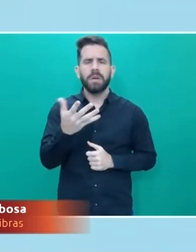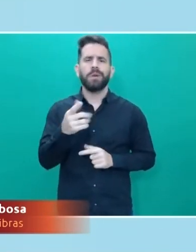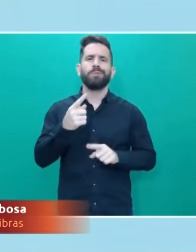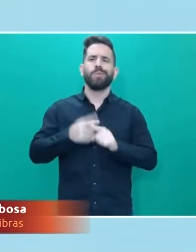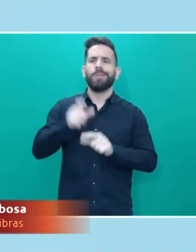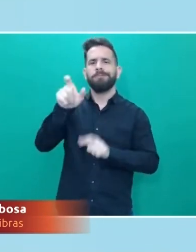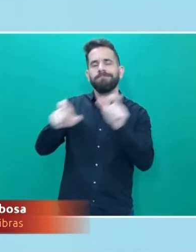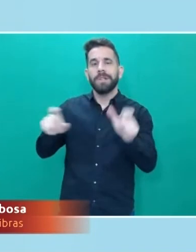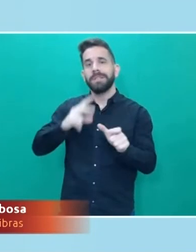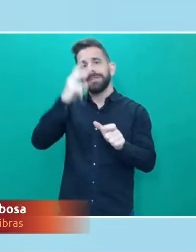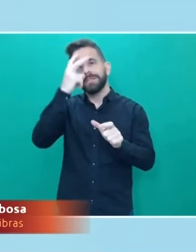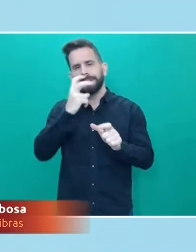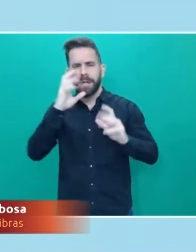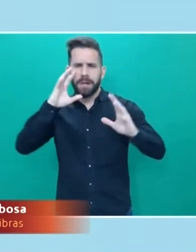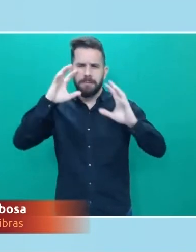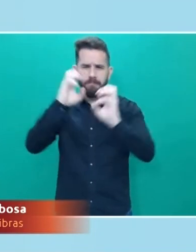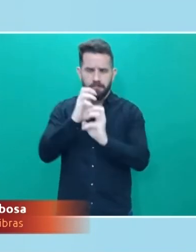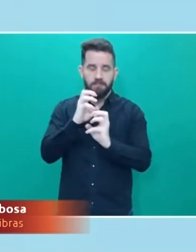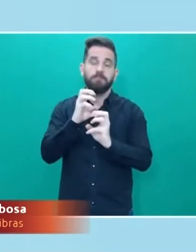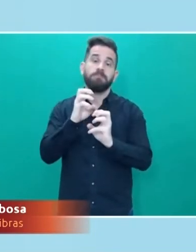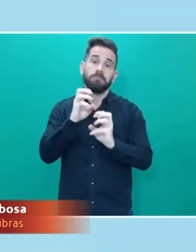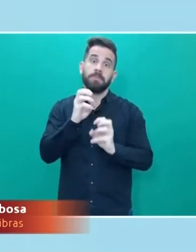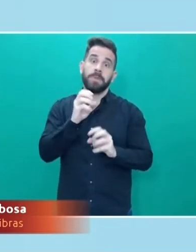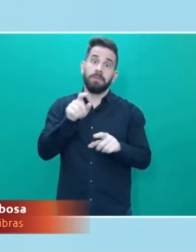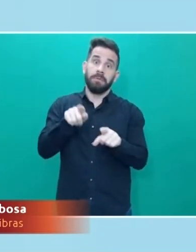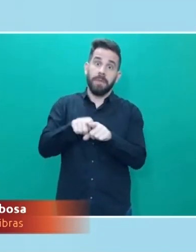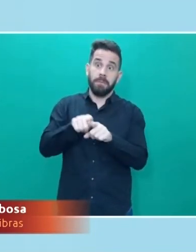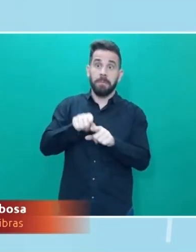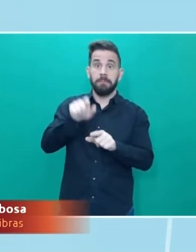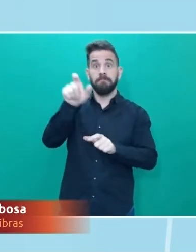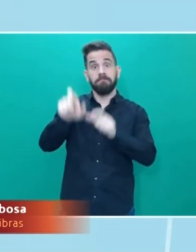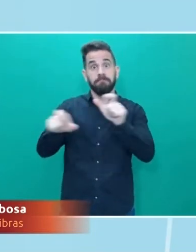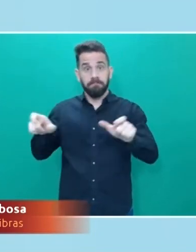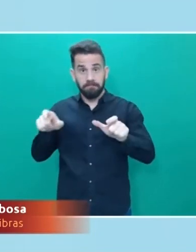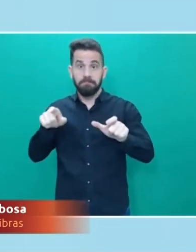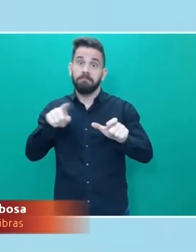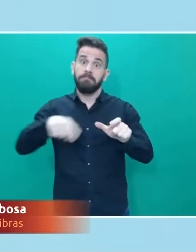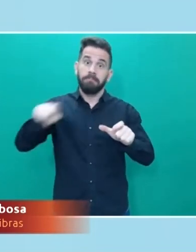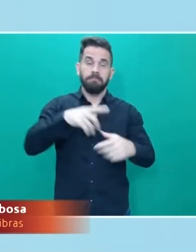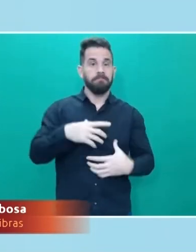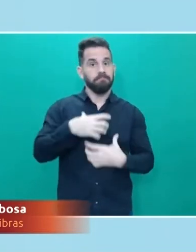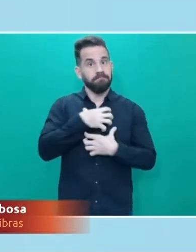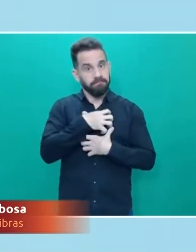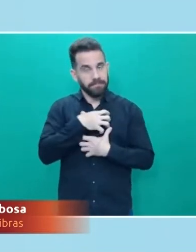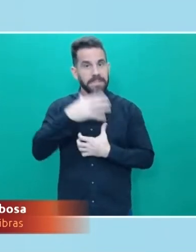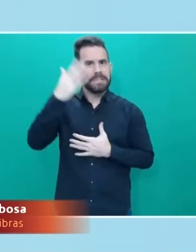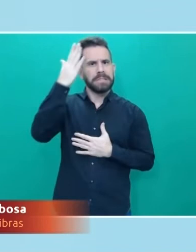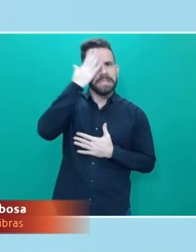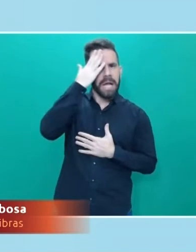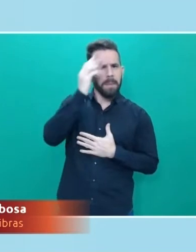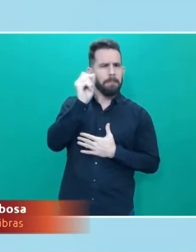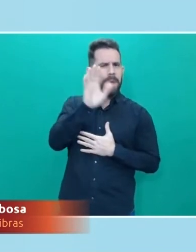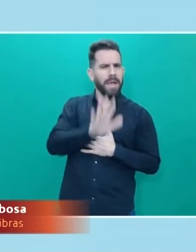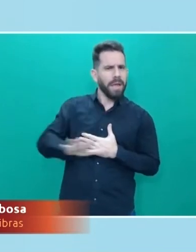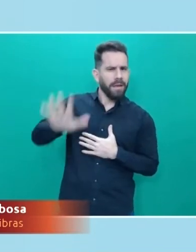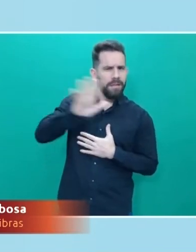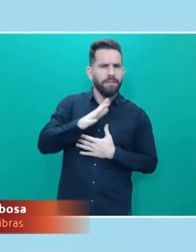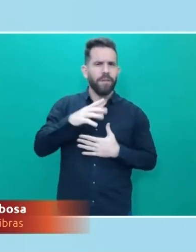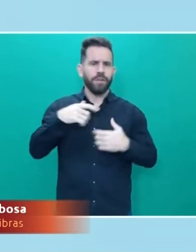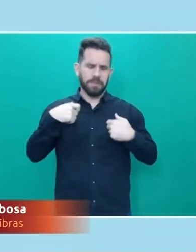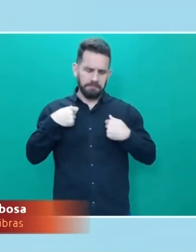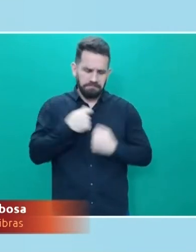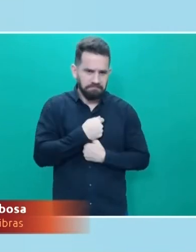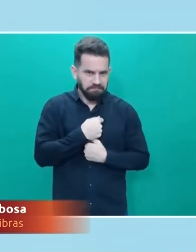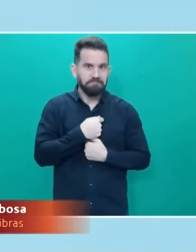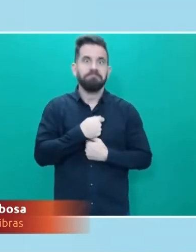baixa visão. É até bom que o nosso público cego de baixa visão vai poder saber como é que você está vestido hoje, que